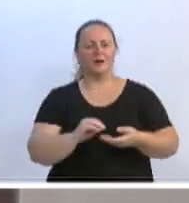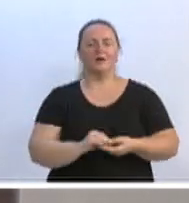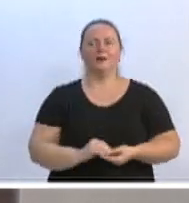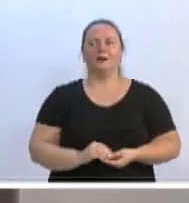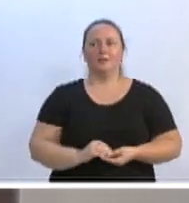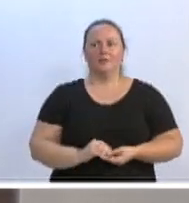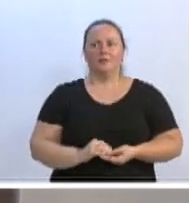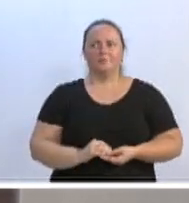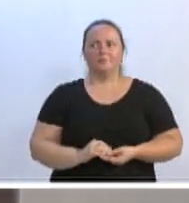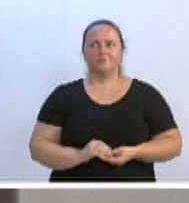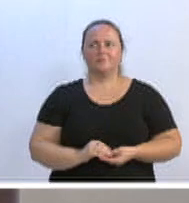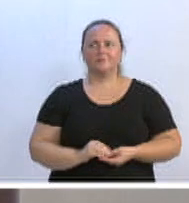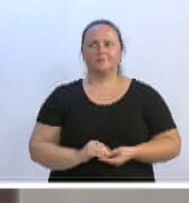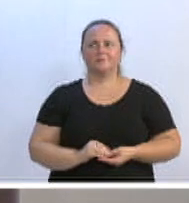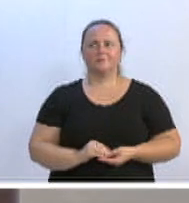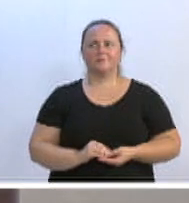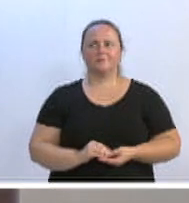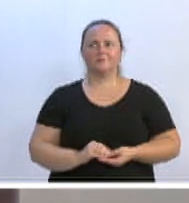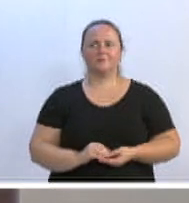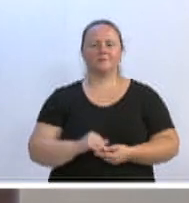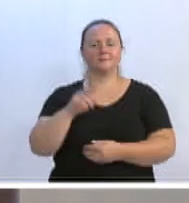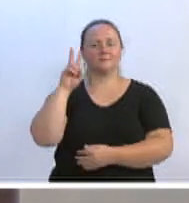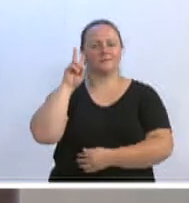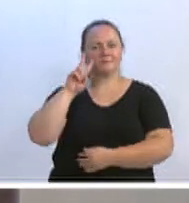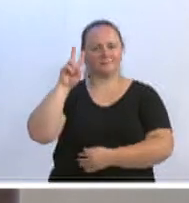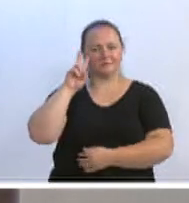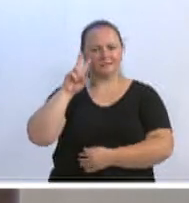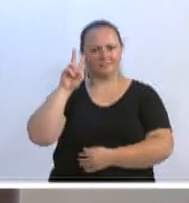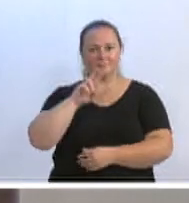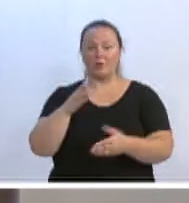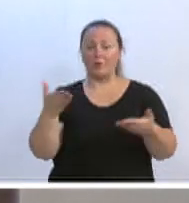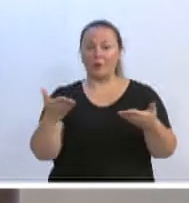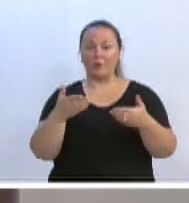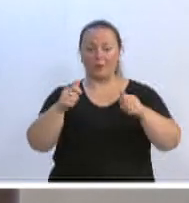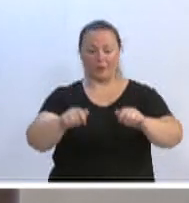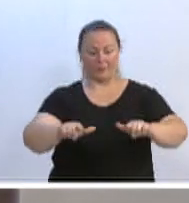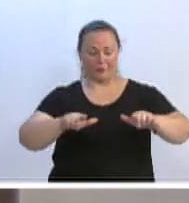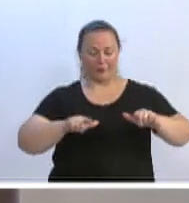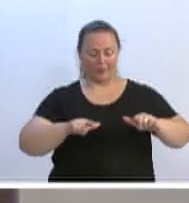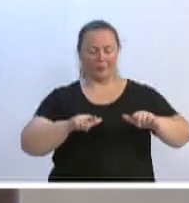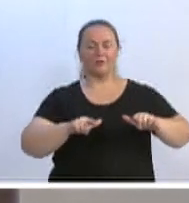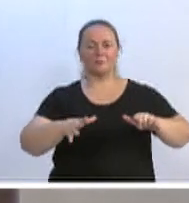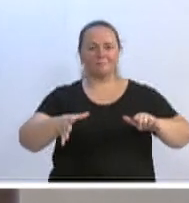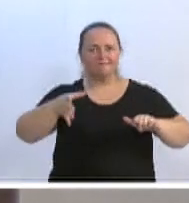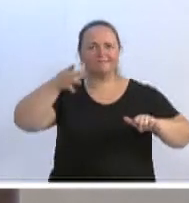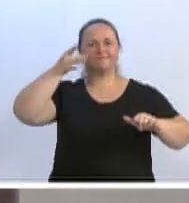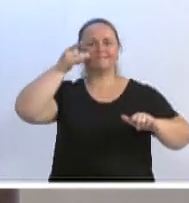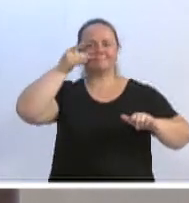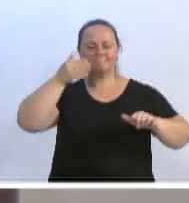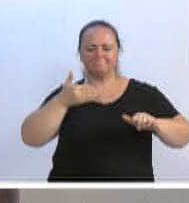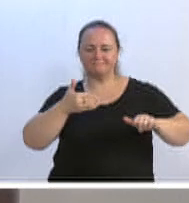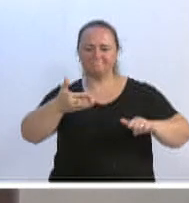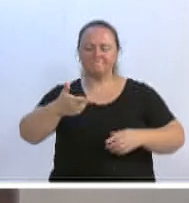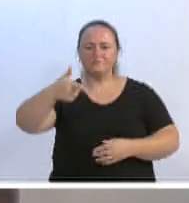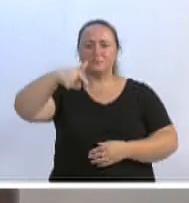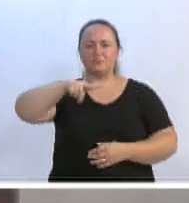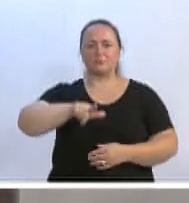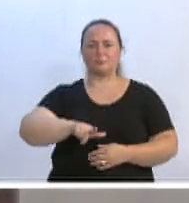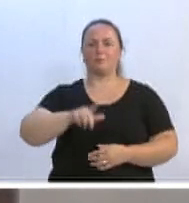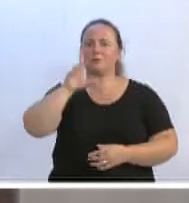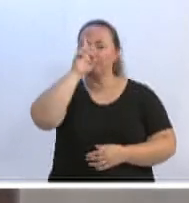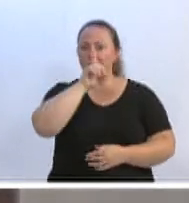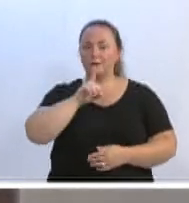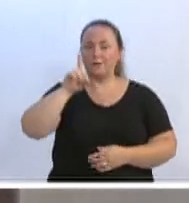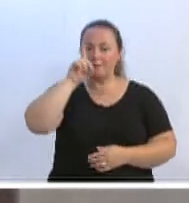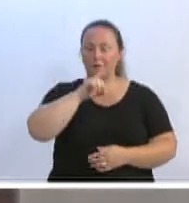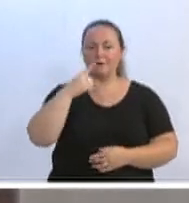Lembramos que esta sessão solene está sendo transmitida ao vivo e será reprisada no próximo domingo, dia